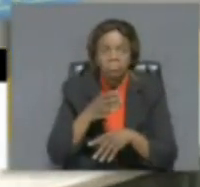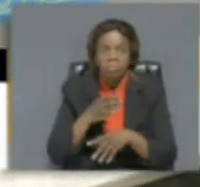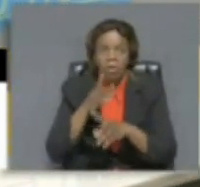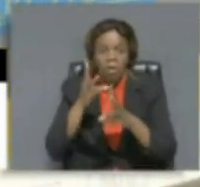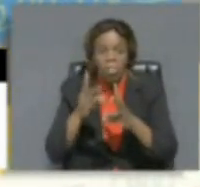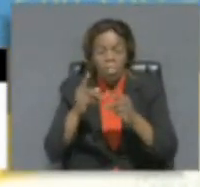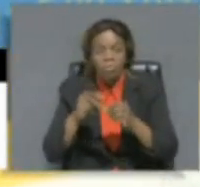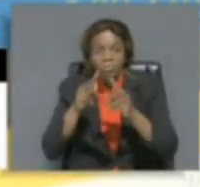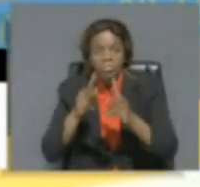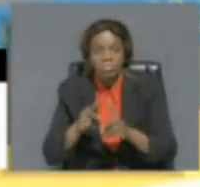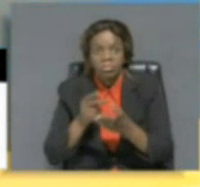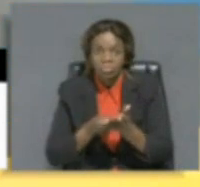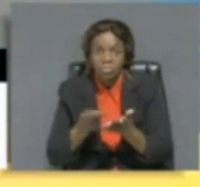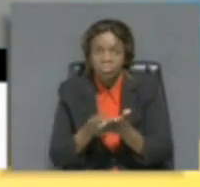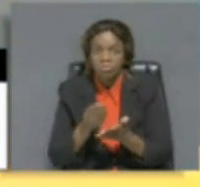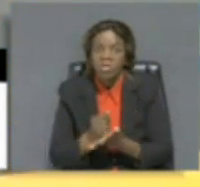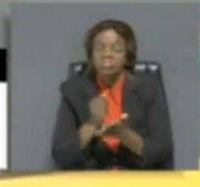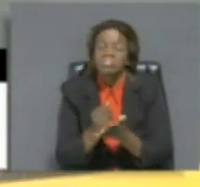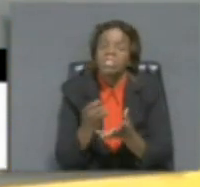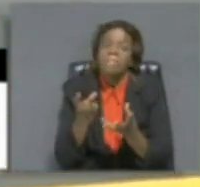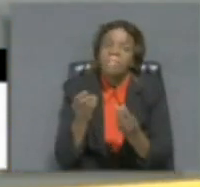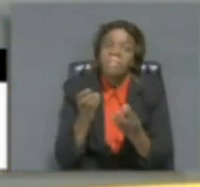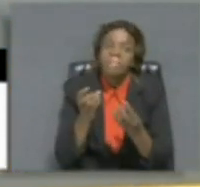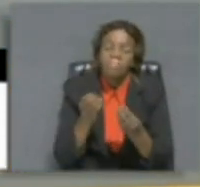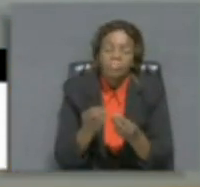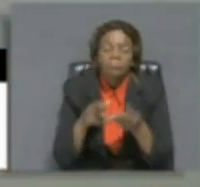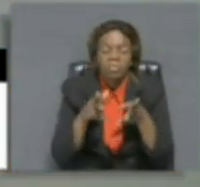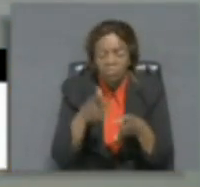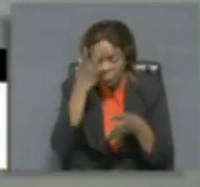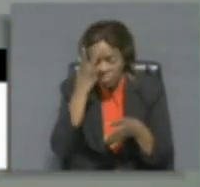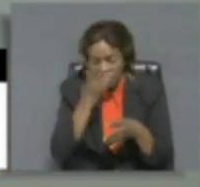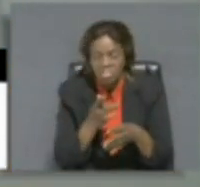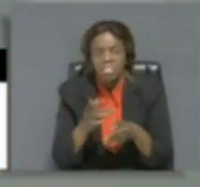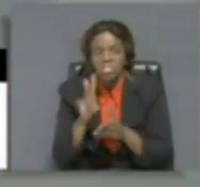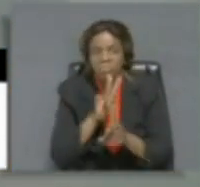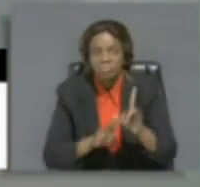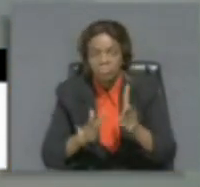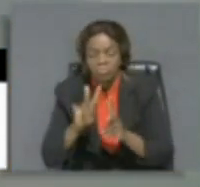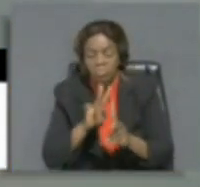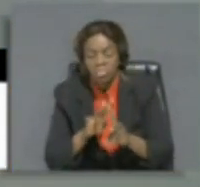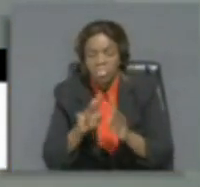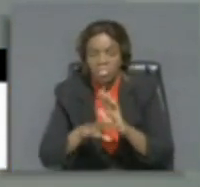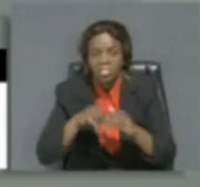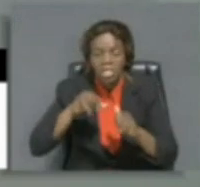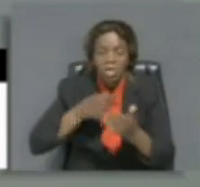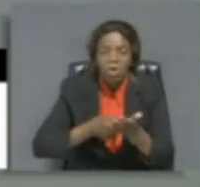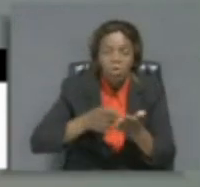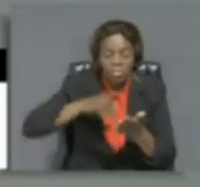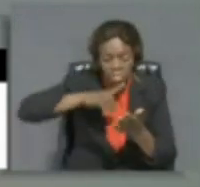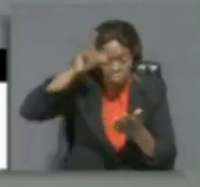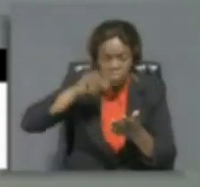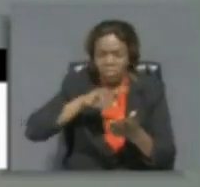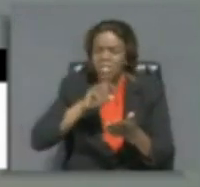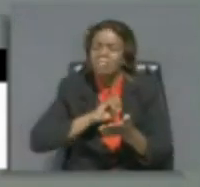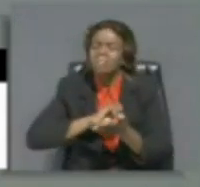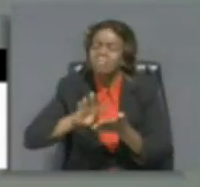para aquilo que é a mobilidade na cidade de Luanda. Qual é a mensagem que quer deixar para aquelas pessoas que infelizmente às vezes usam, vandalizam os